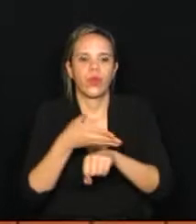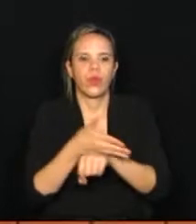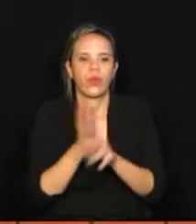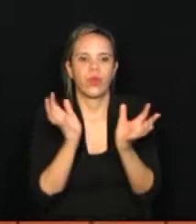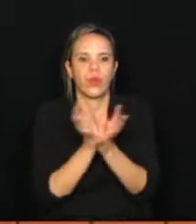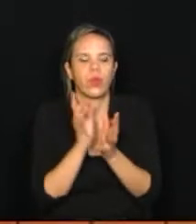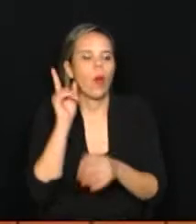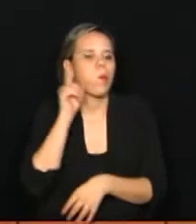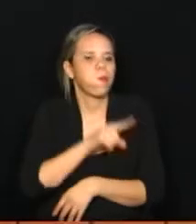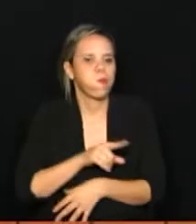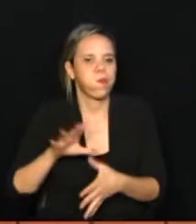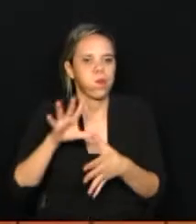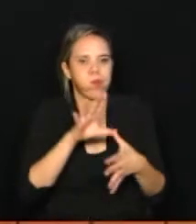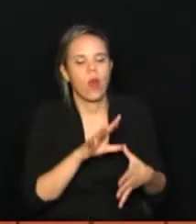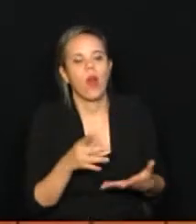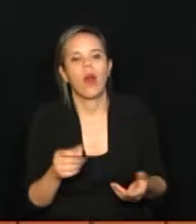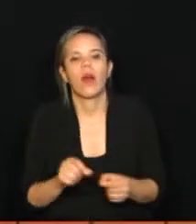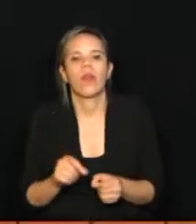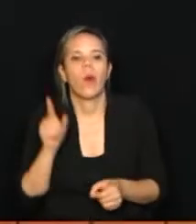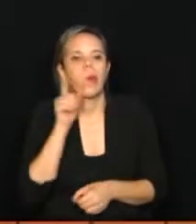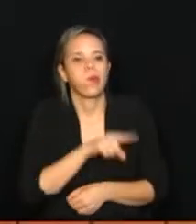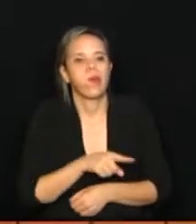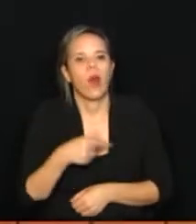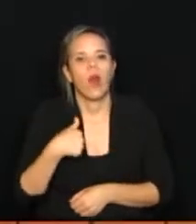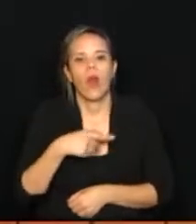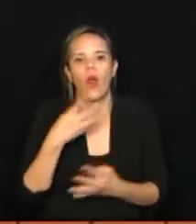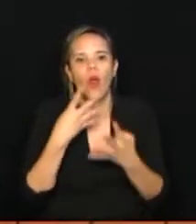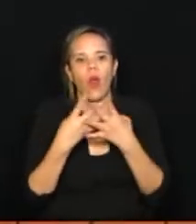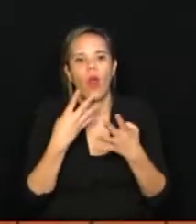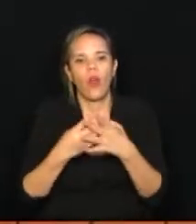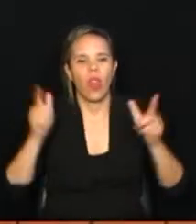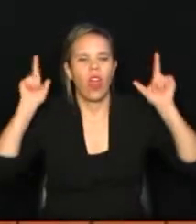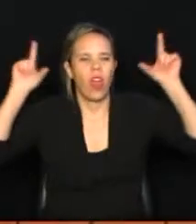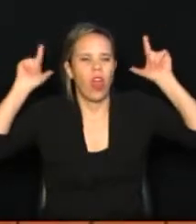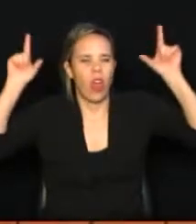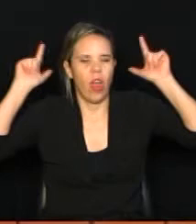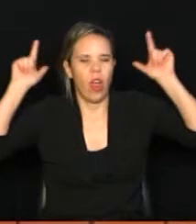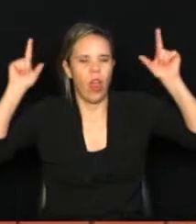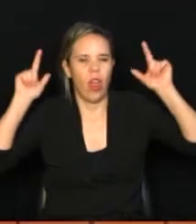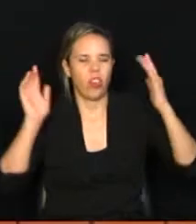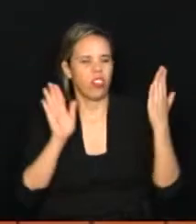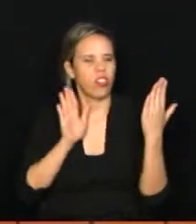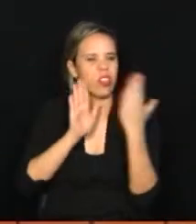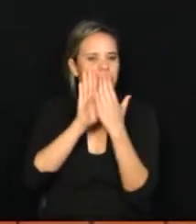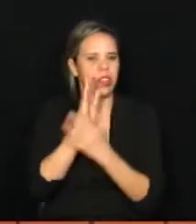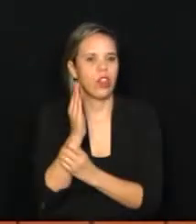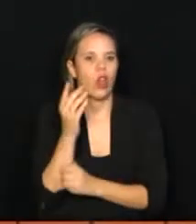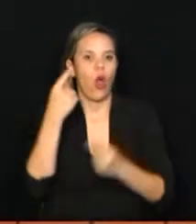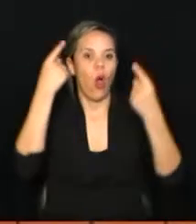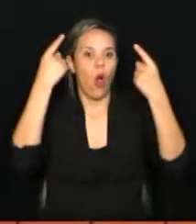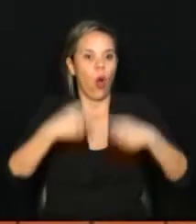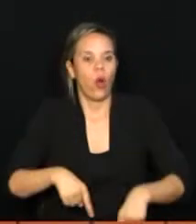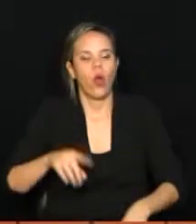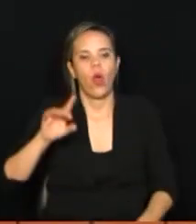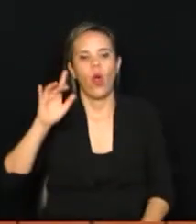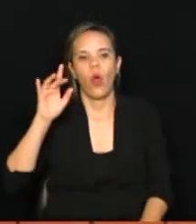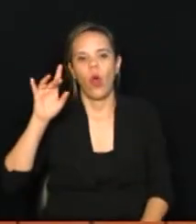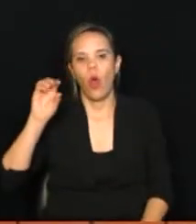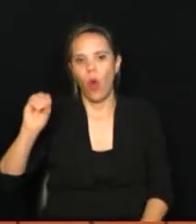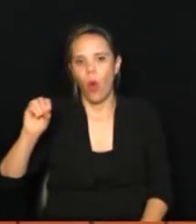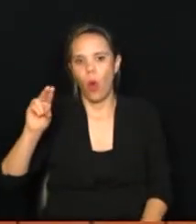de Americana e Tássia, eu confesso para você que eu vibrava com os confrontos, principalmente contra Ourinhos, que eram